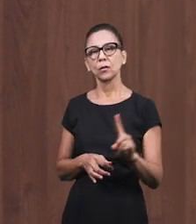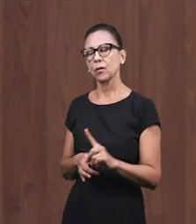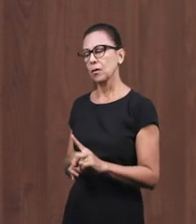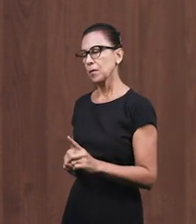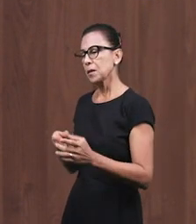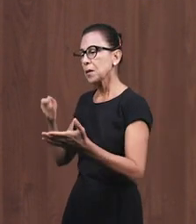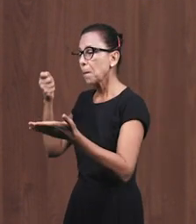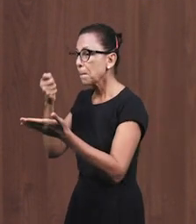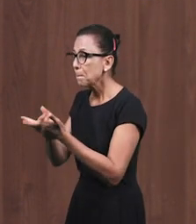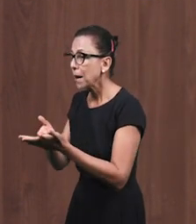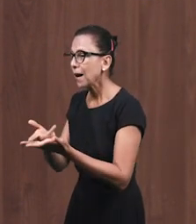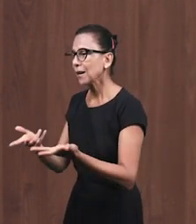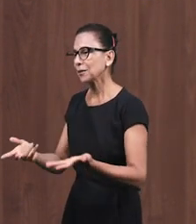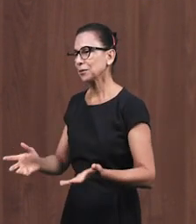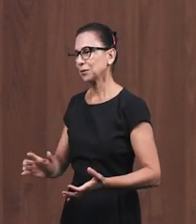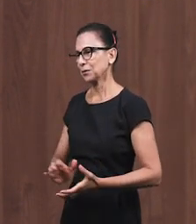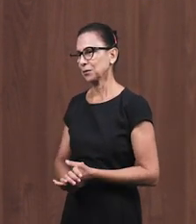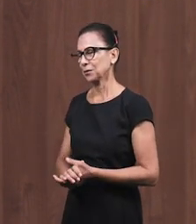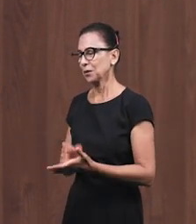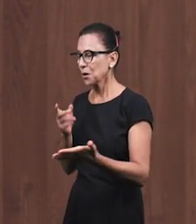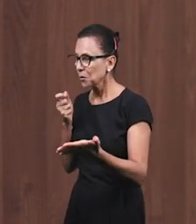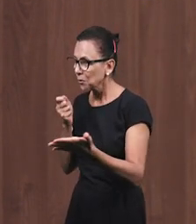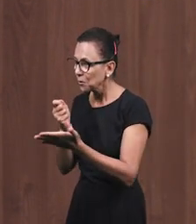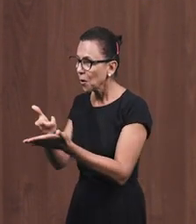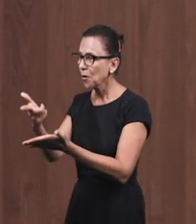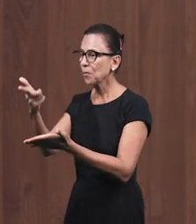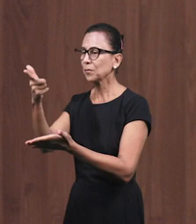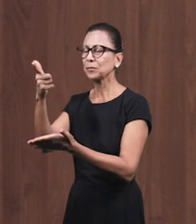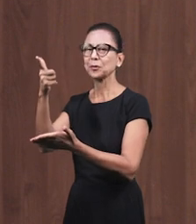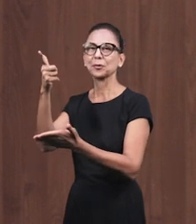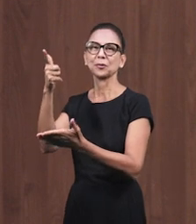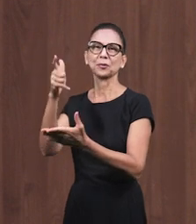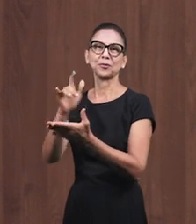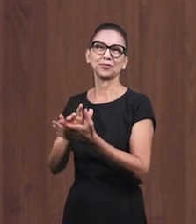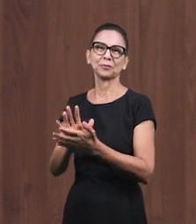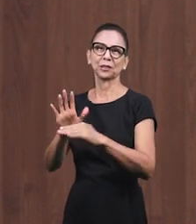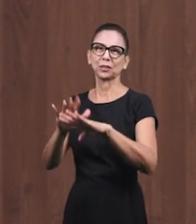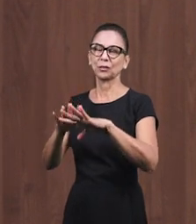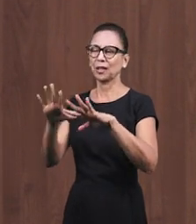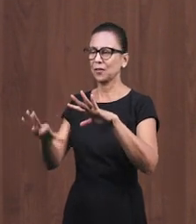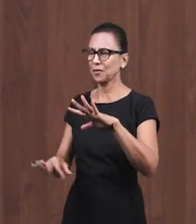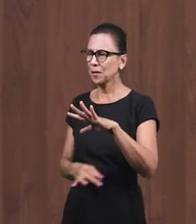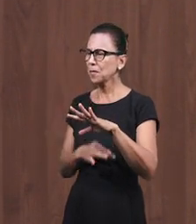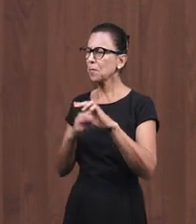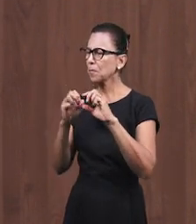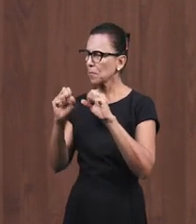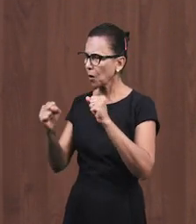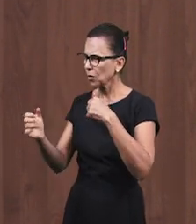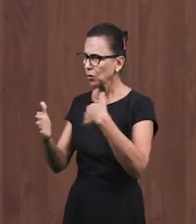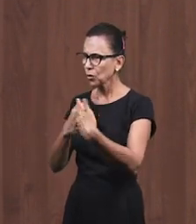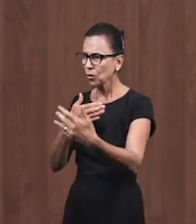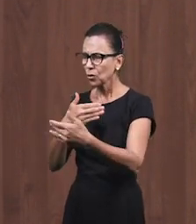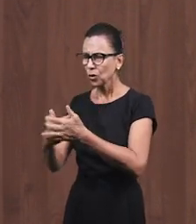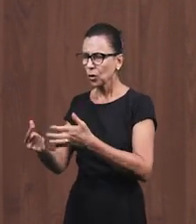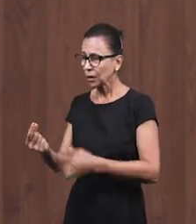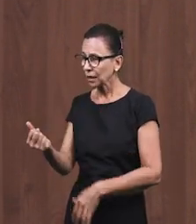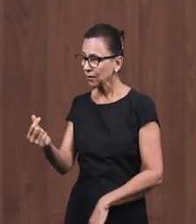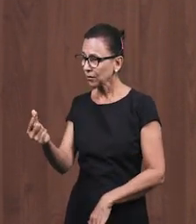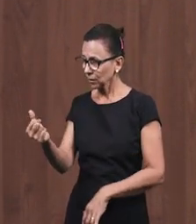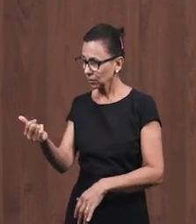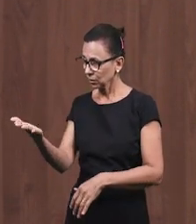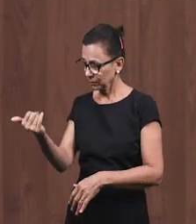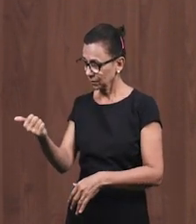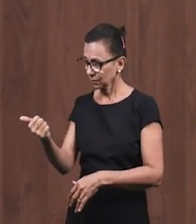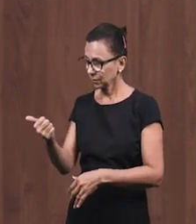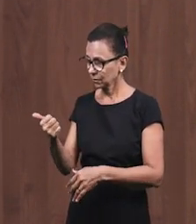Nabote. Certamente, poderia cobrar qualquer preço aquela vinha que ele lhe